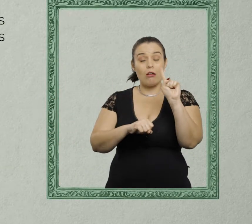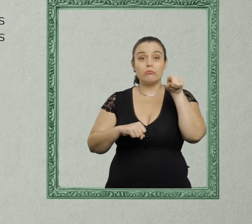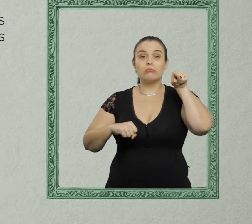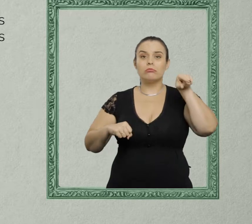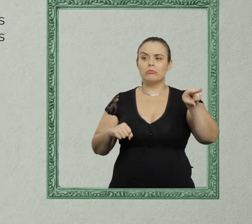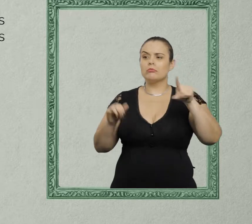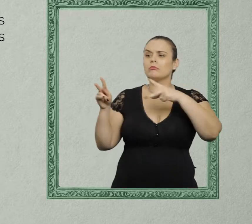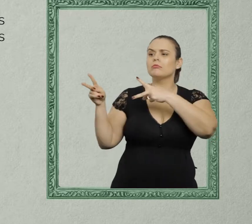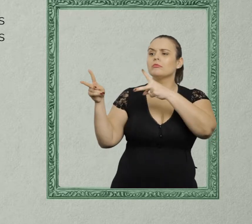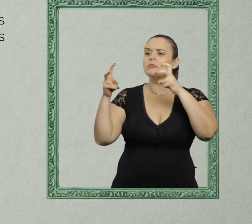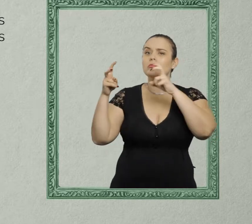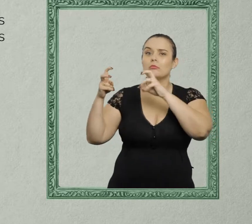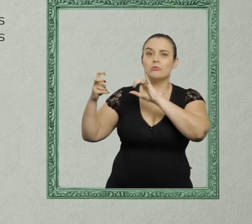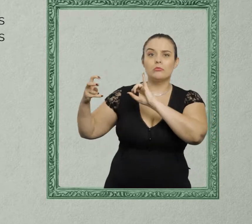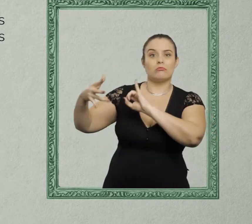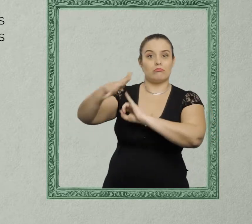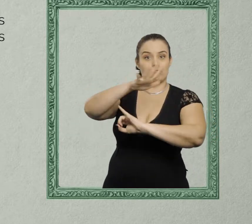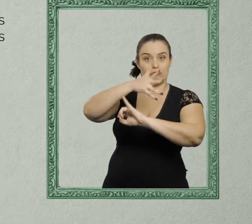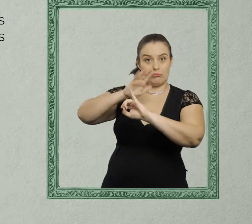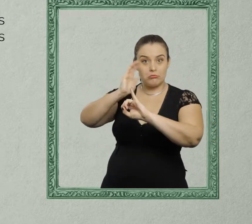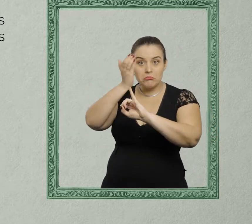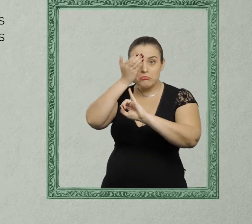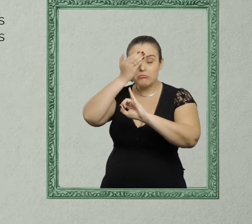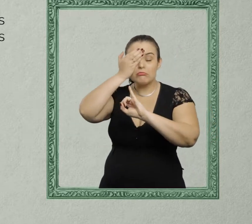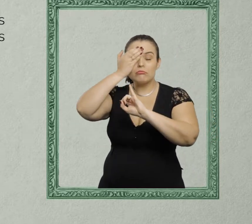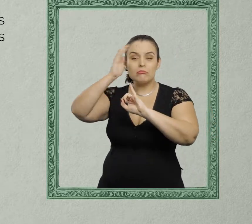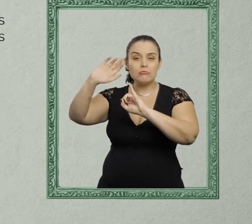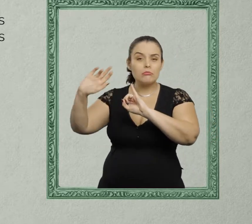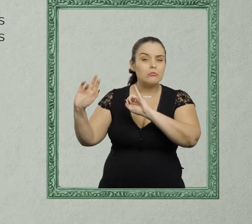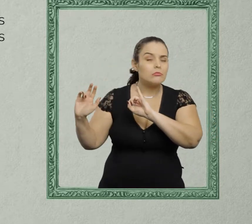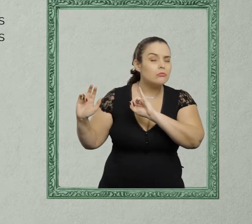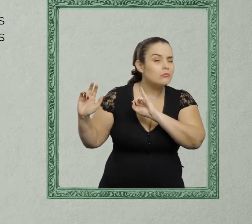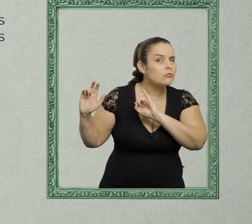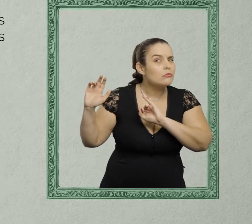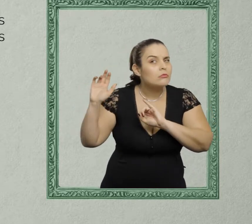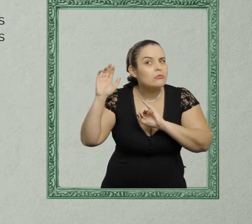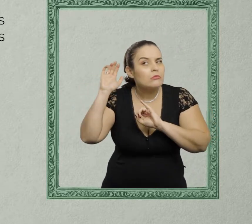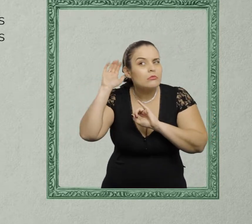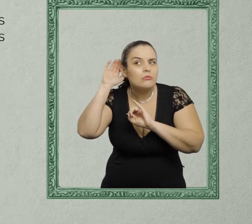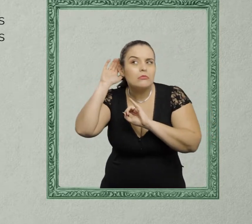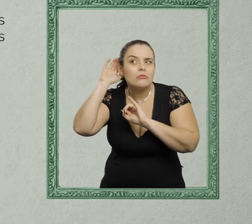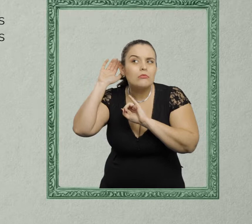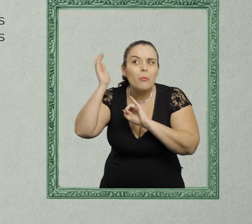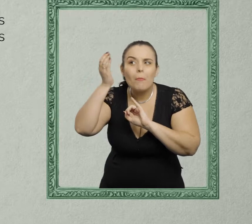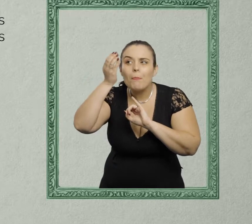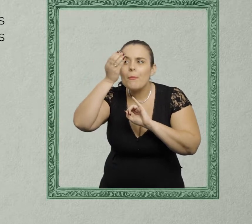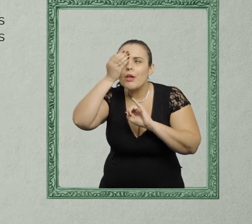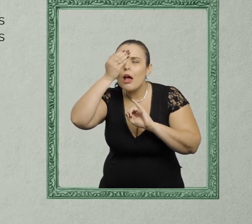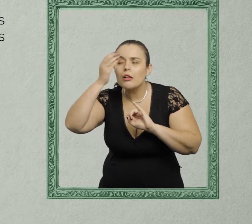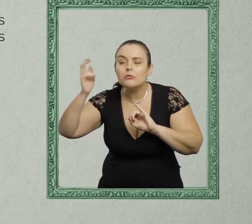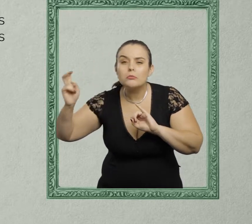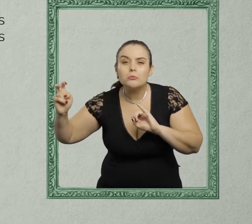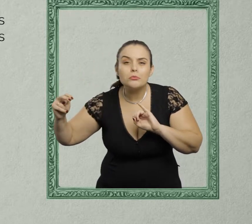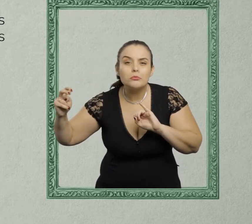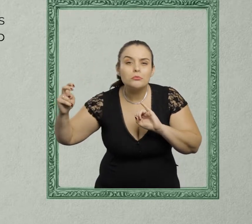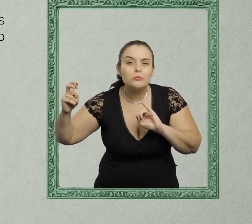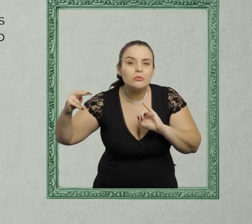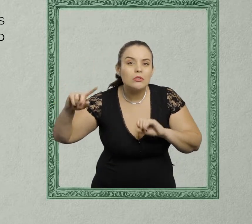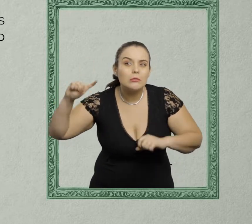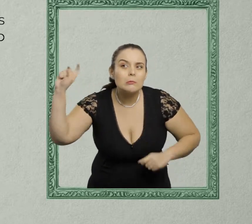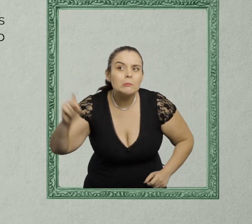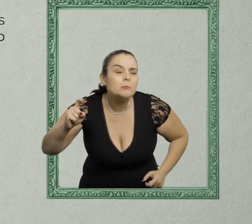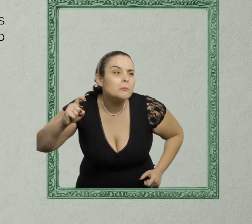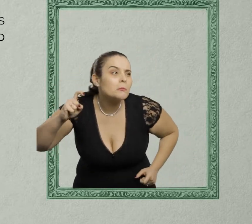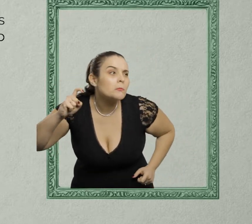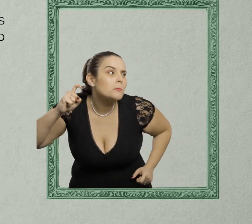Os índios perceberam que os piratas estavam na ilha. Os índios ouviram os piratas pisarem nos galhos secos.